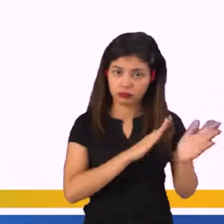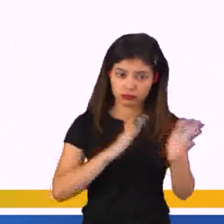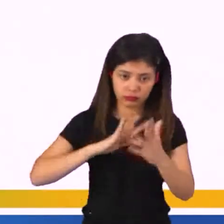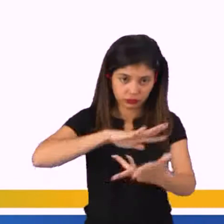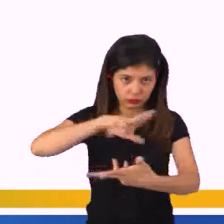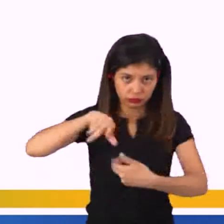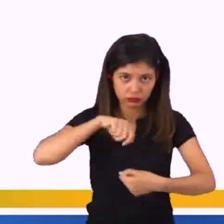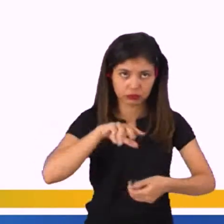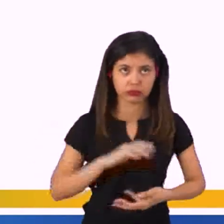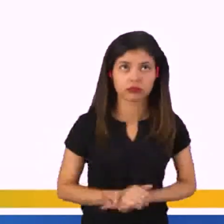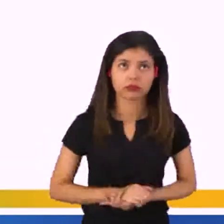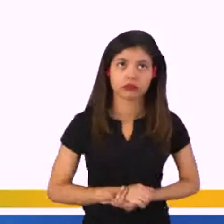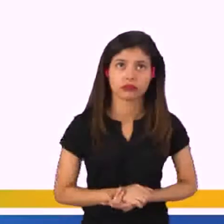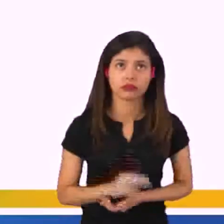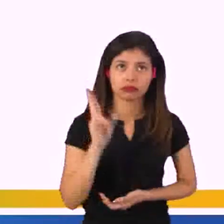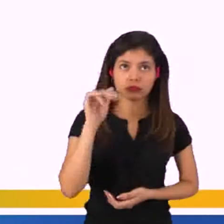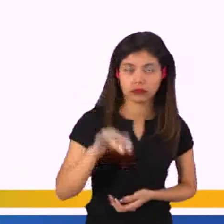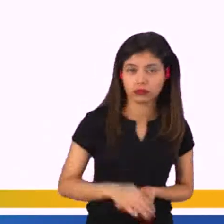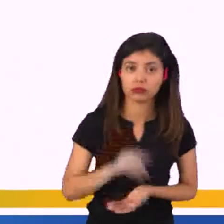do mundo.